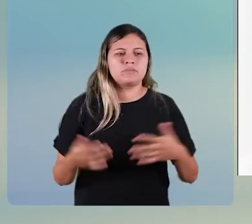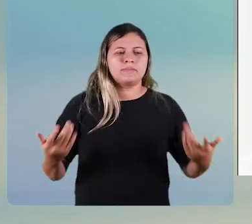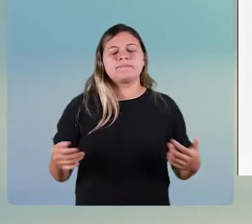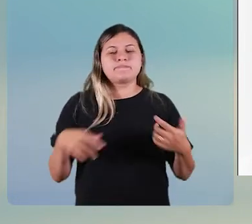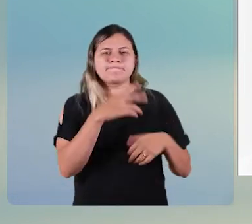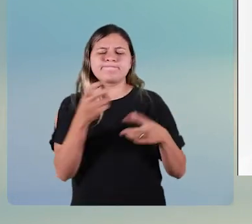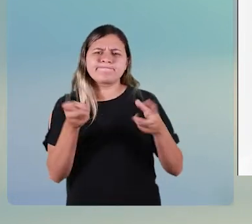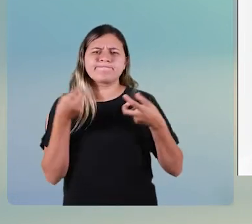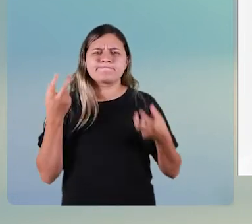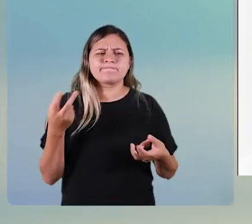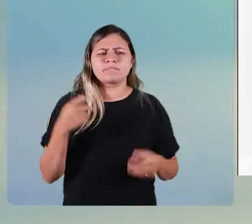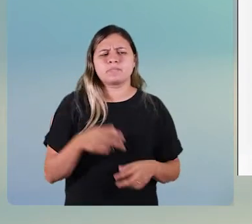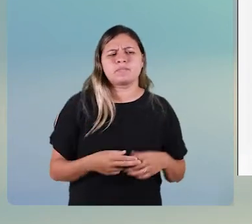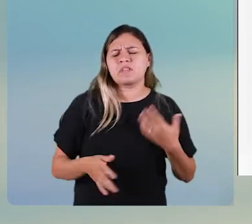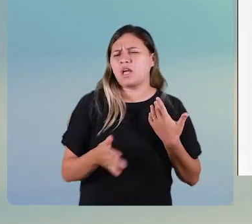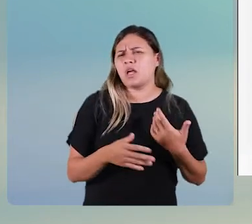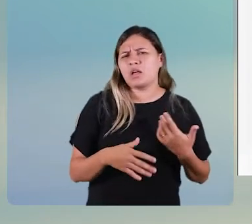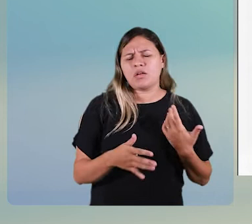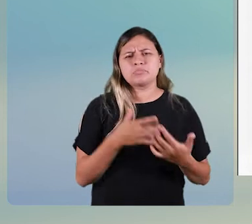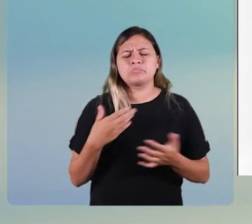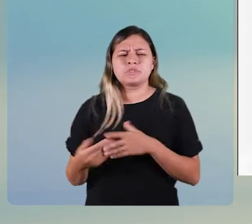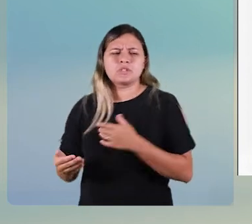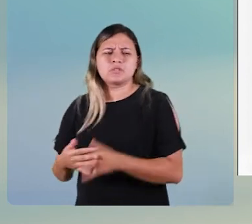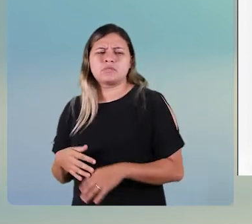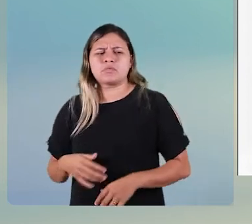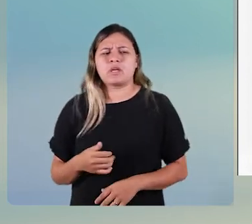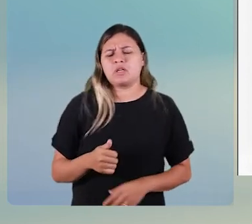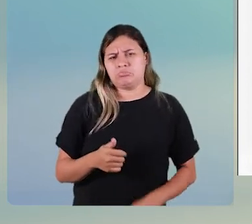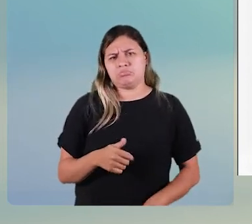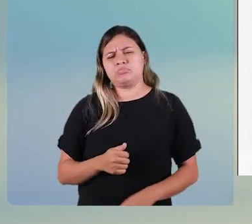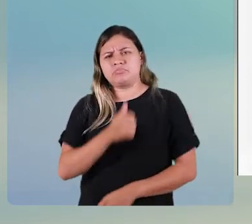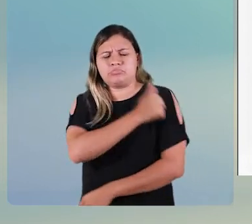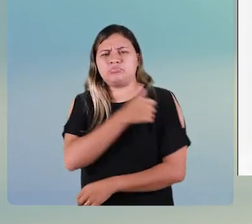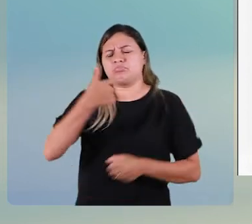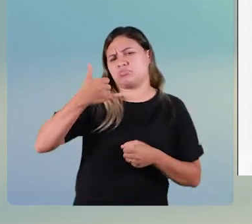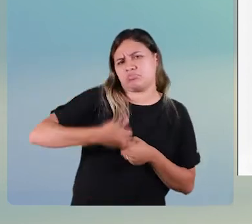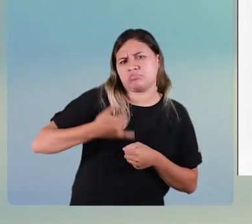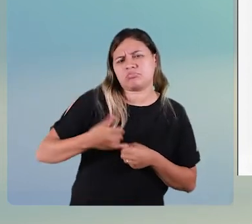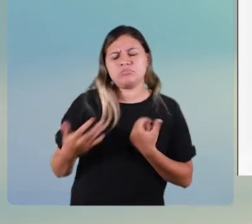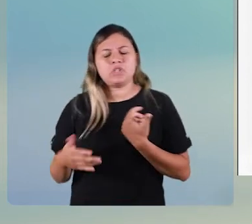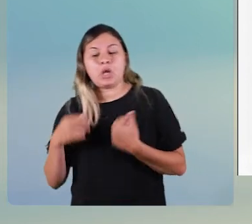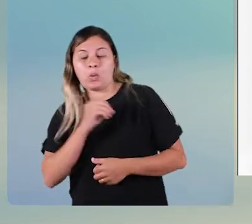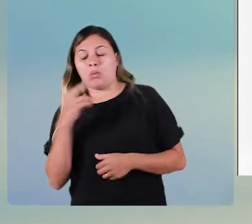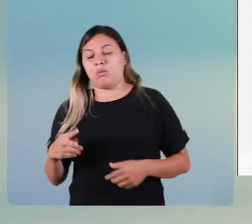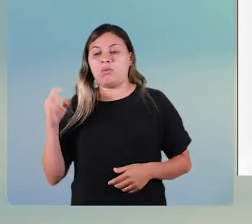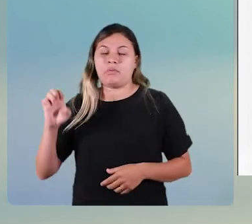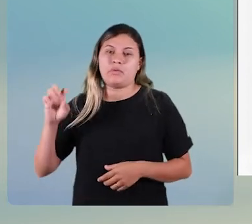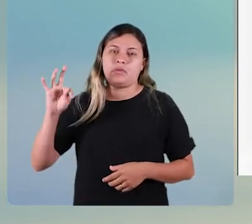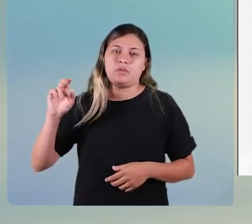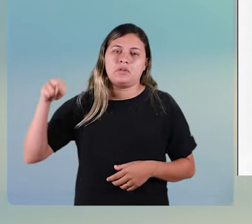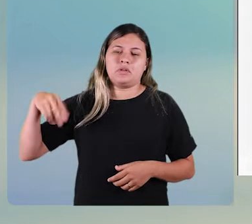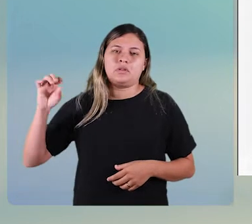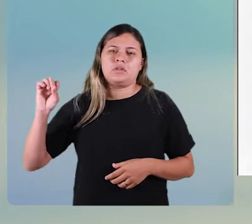E aí vocês percebem que tanto o biodiesel como o etanol, né, são oriundos de matérias-primas renováveis,